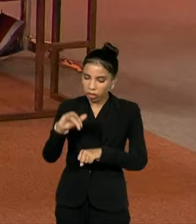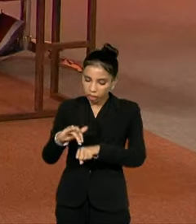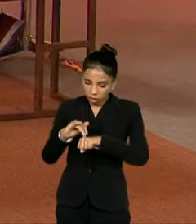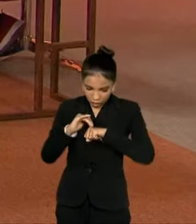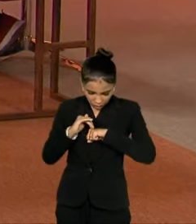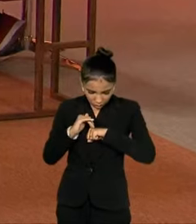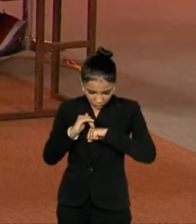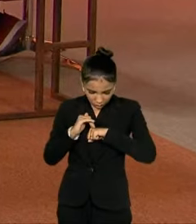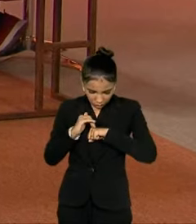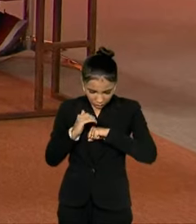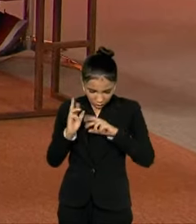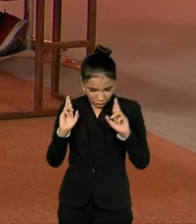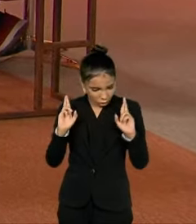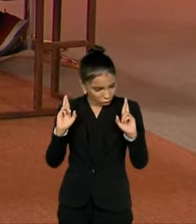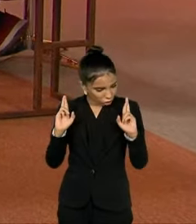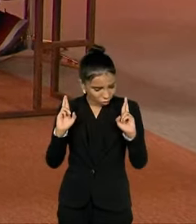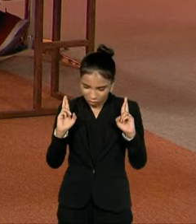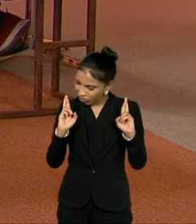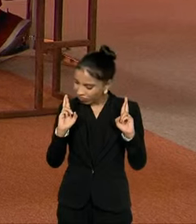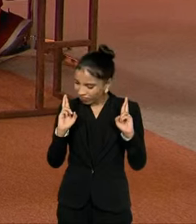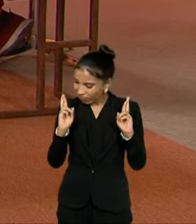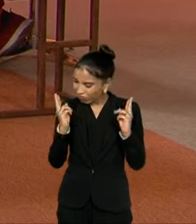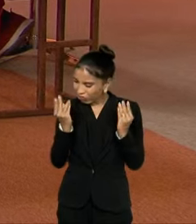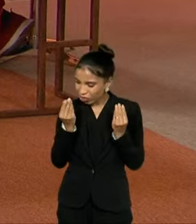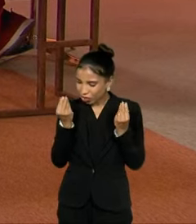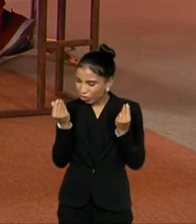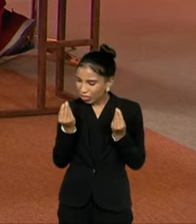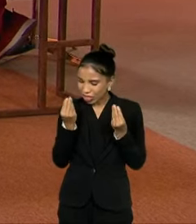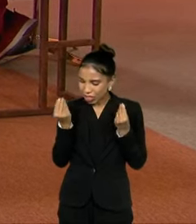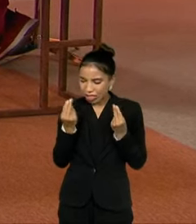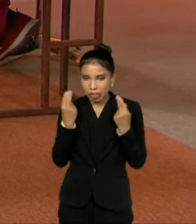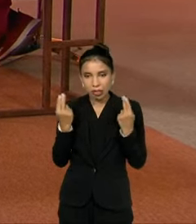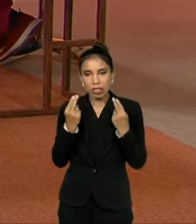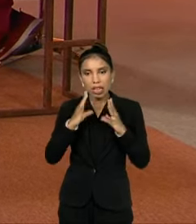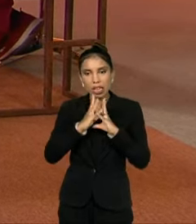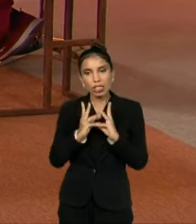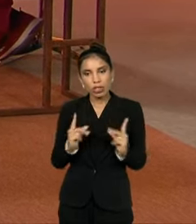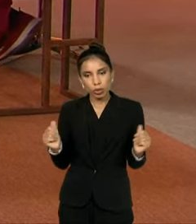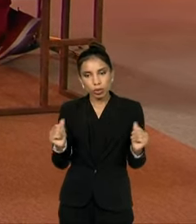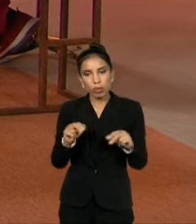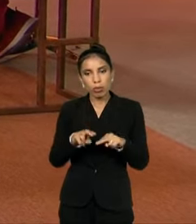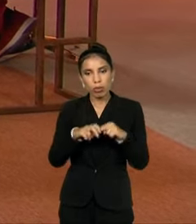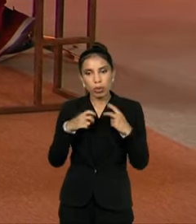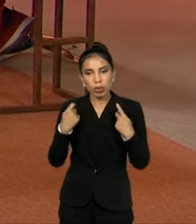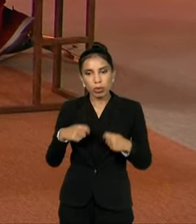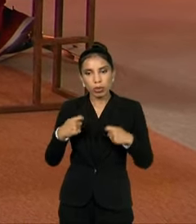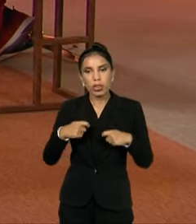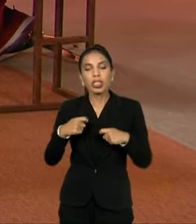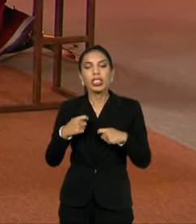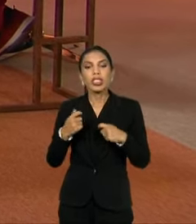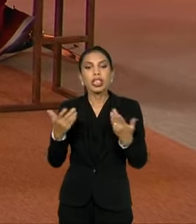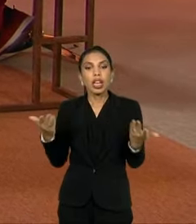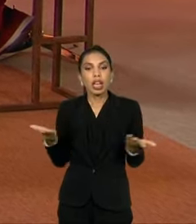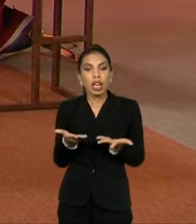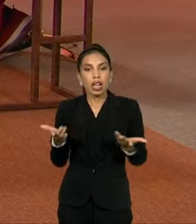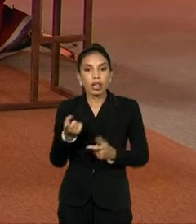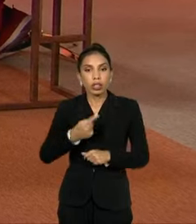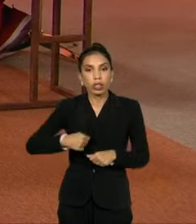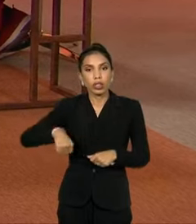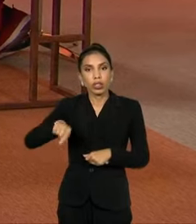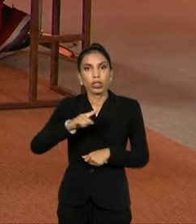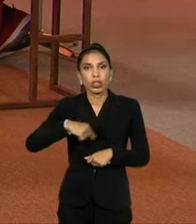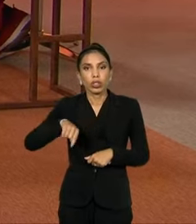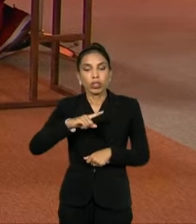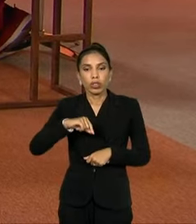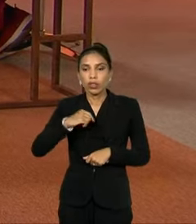não dá para ter esperança, a gente perdeu. A gente perdeu, pode crer. Então, a gente precisa insistir nisso, porque nesse momento, nós que já vivemos